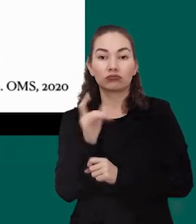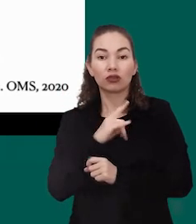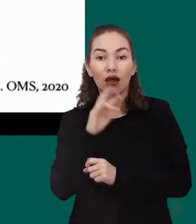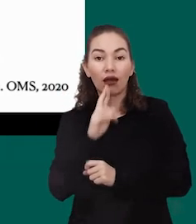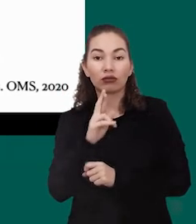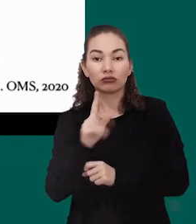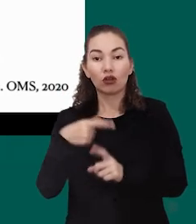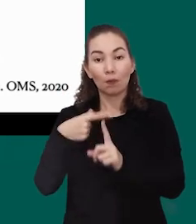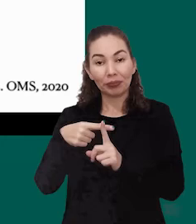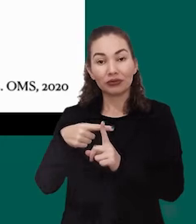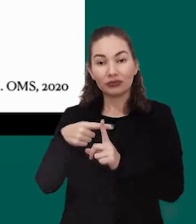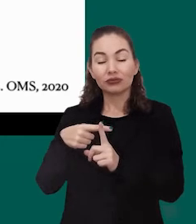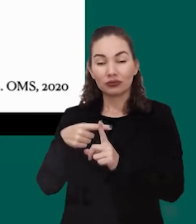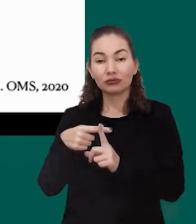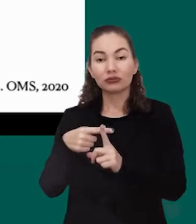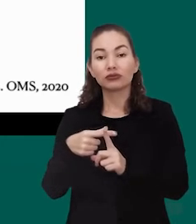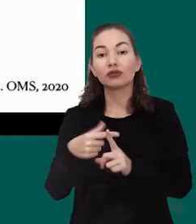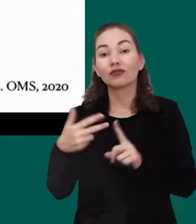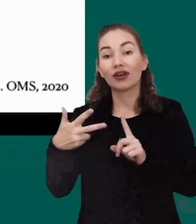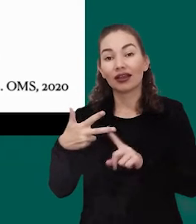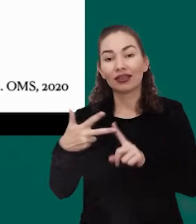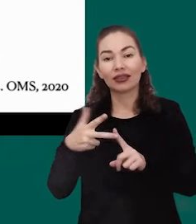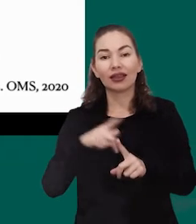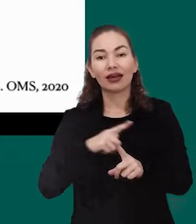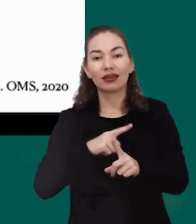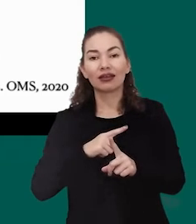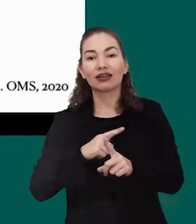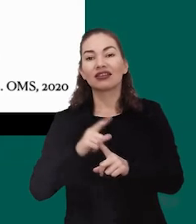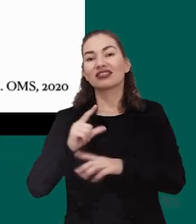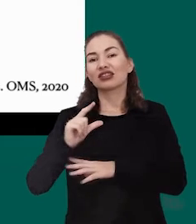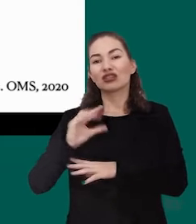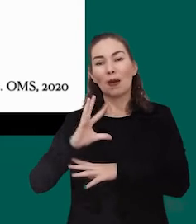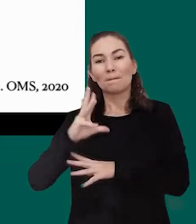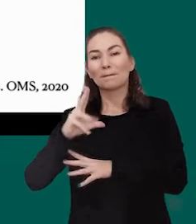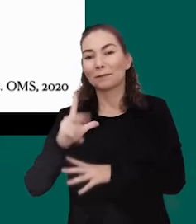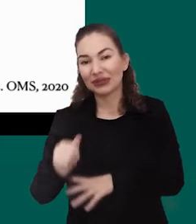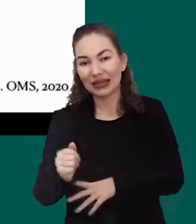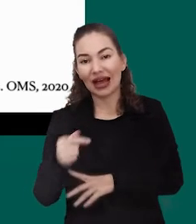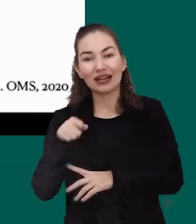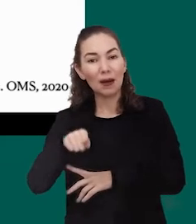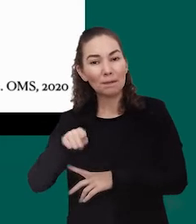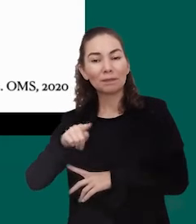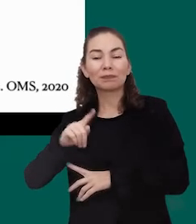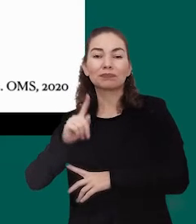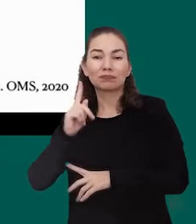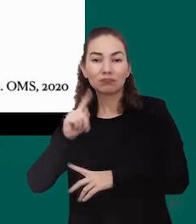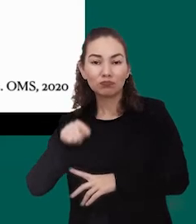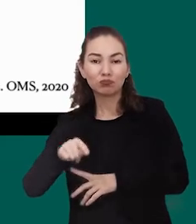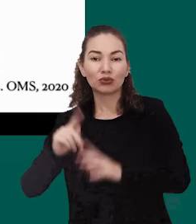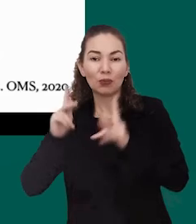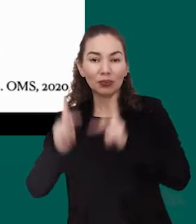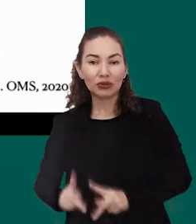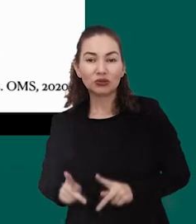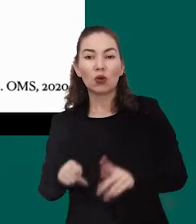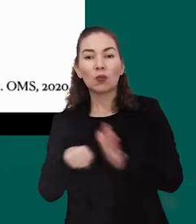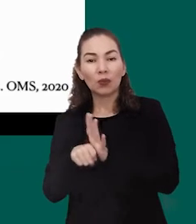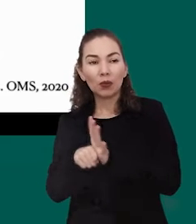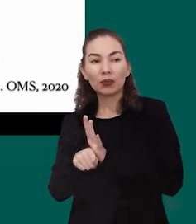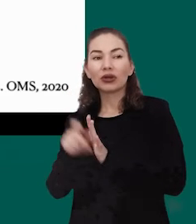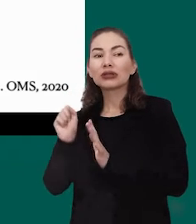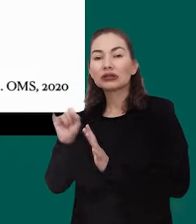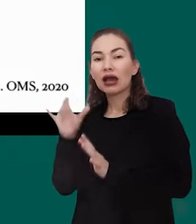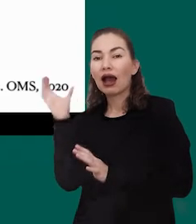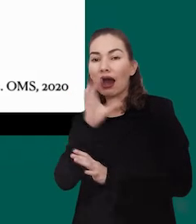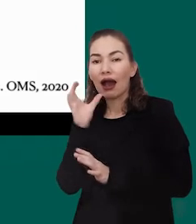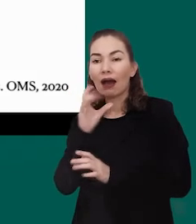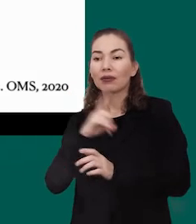centenas de indivíduos na fase 2. Na fase 3, a gente vai para milhares, a dezenas de milhares, e a gente complementa esses dados, inclusive vendo se algum efeito colateral raro, que não